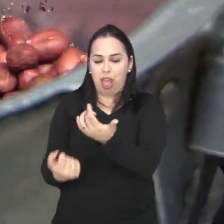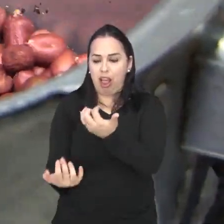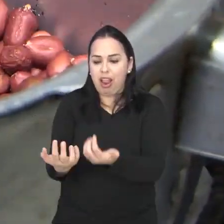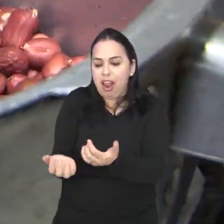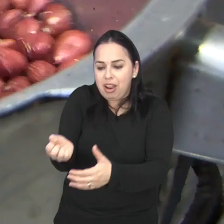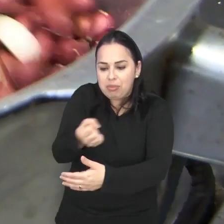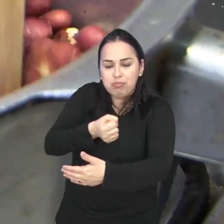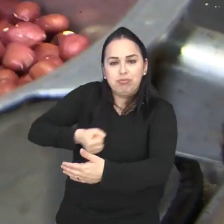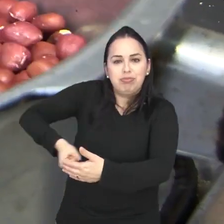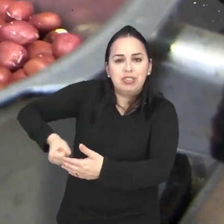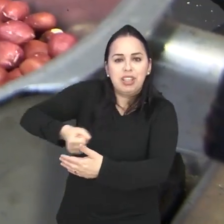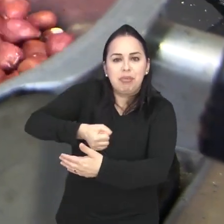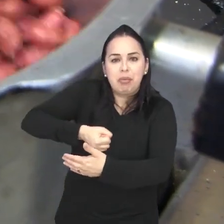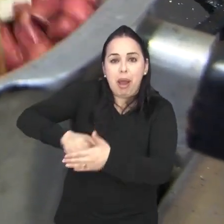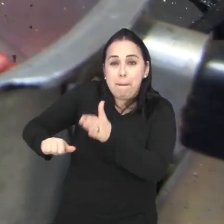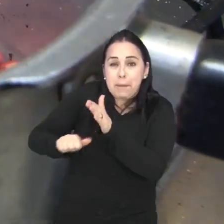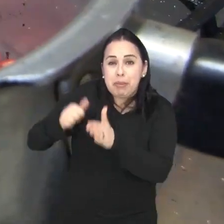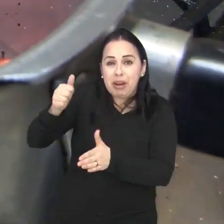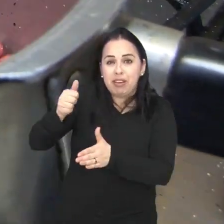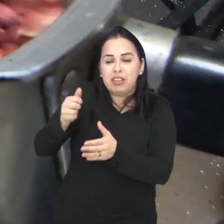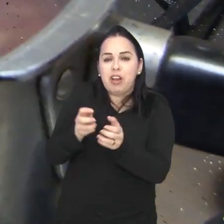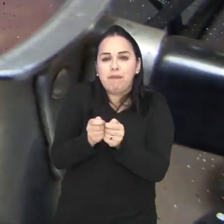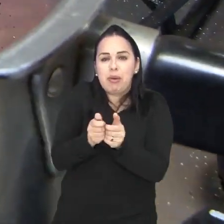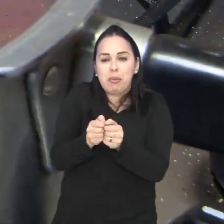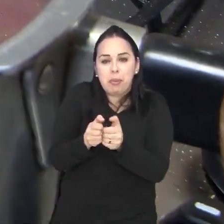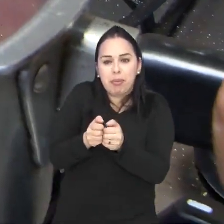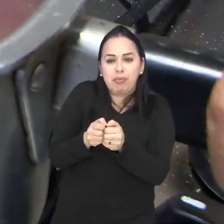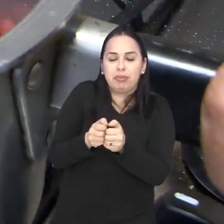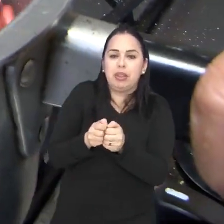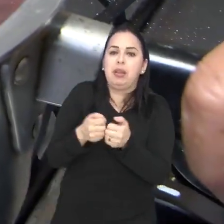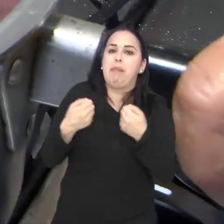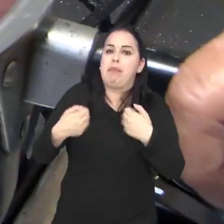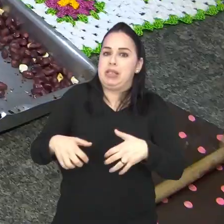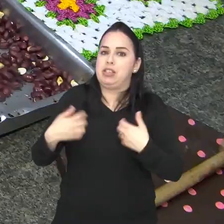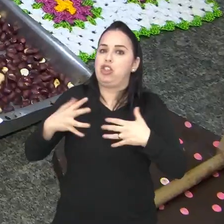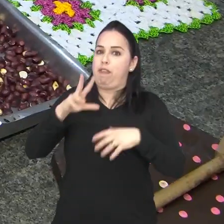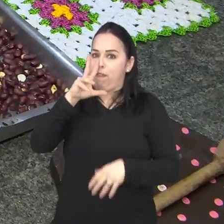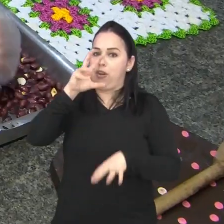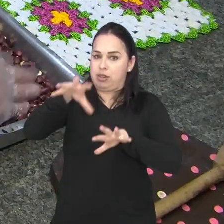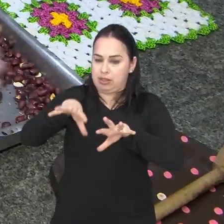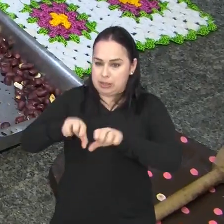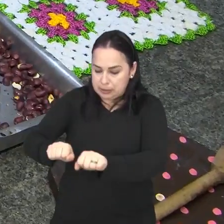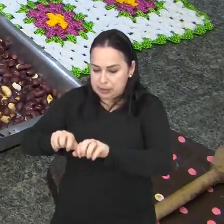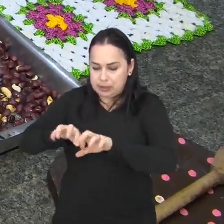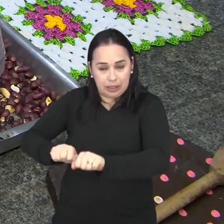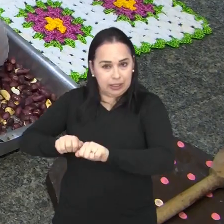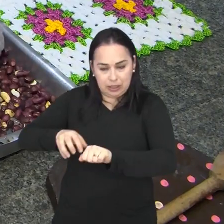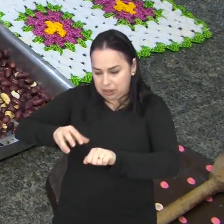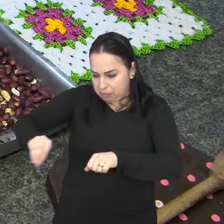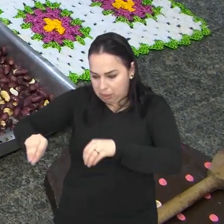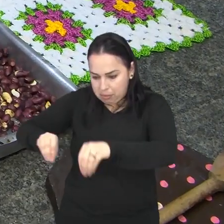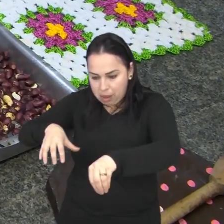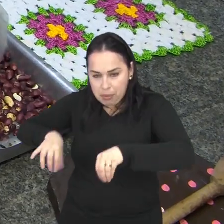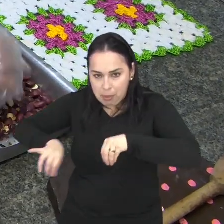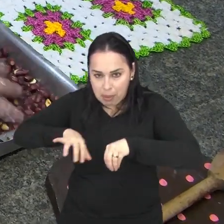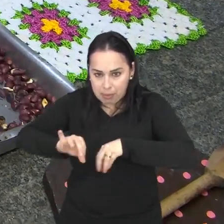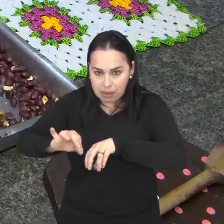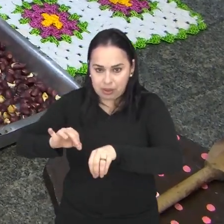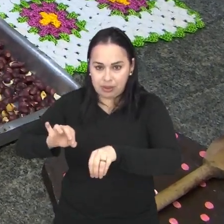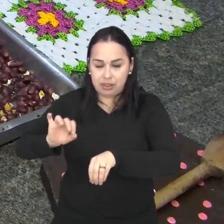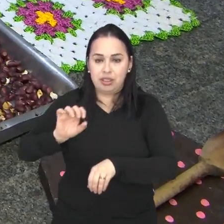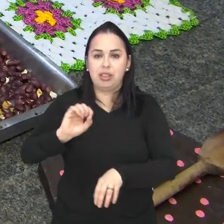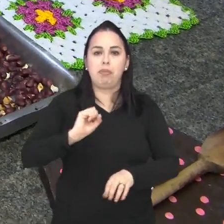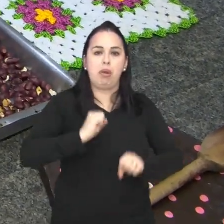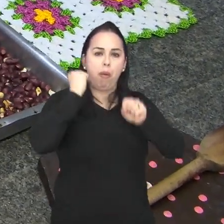A torra feita à beira do fogão é só o primeiro passo para fazer a paçoca. O processo também requer força. Primeiro para